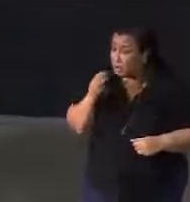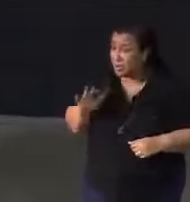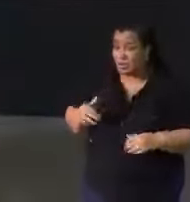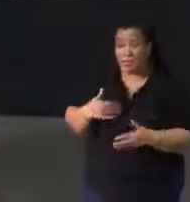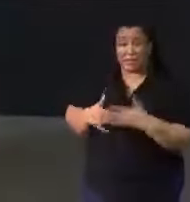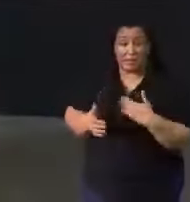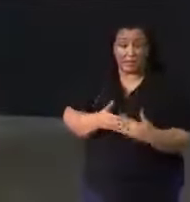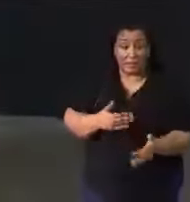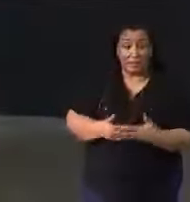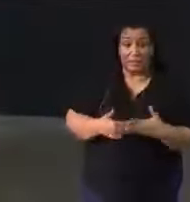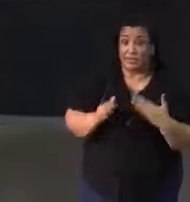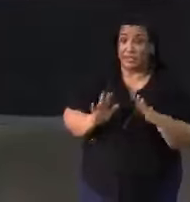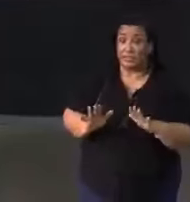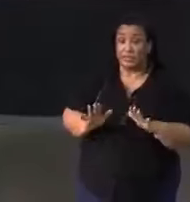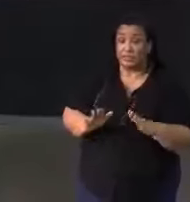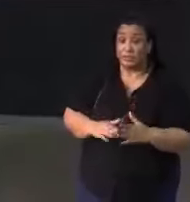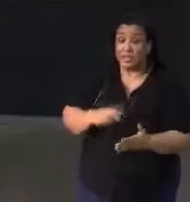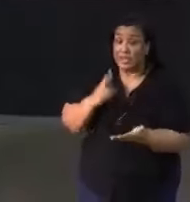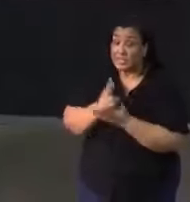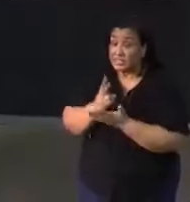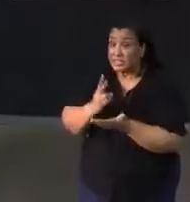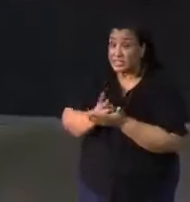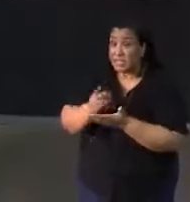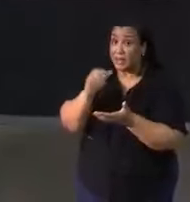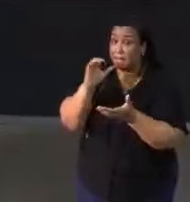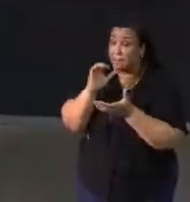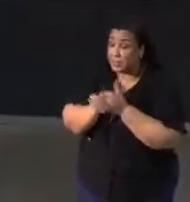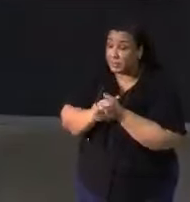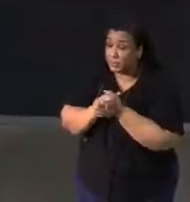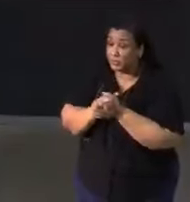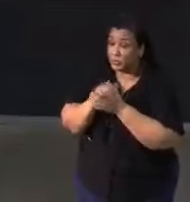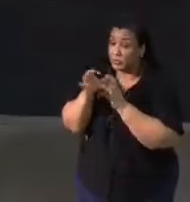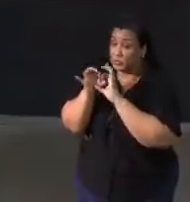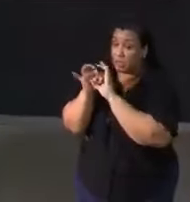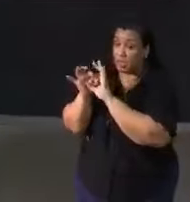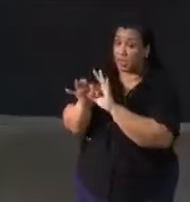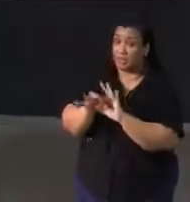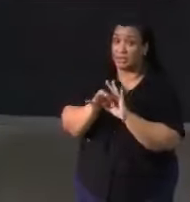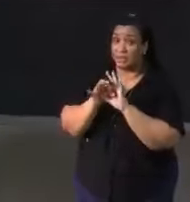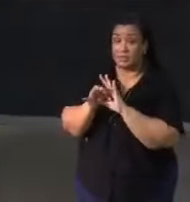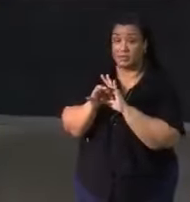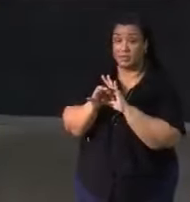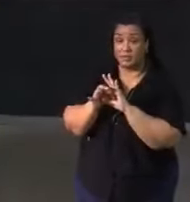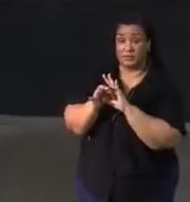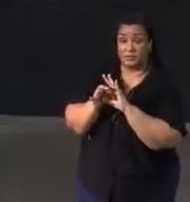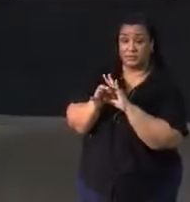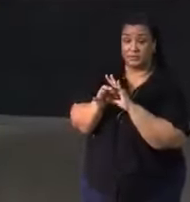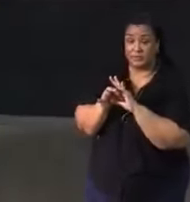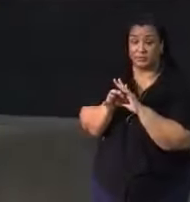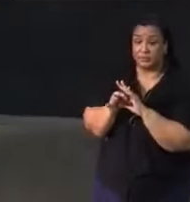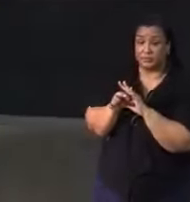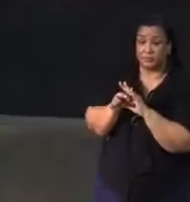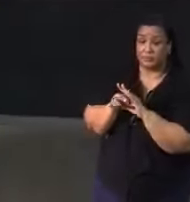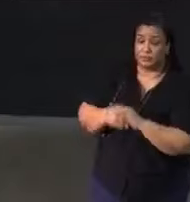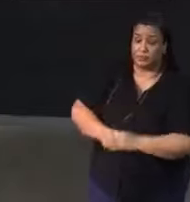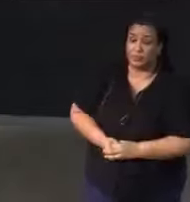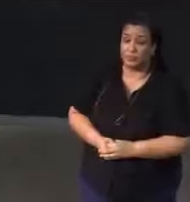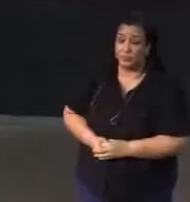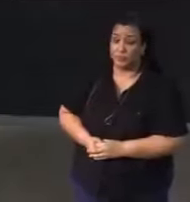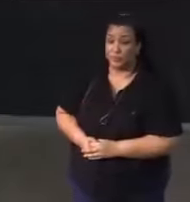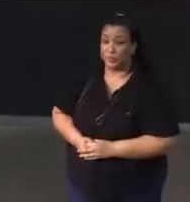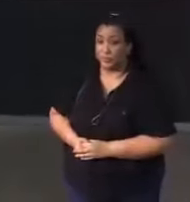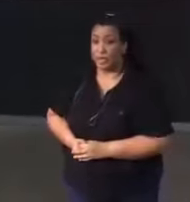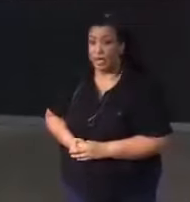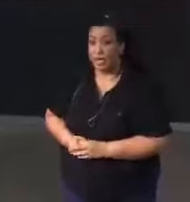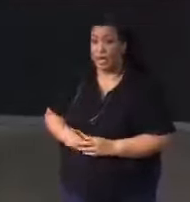Ou seja, quando estamos diante de Deus com o nosso cônjuge, nós fazemos uma aliança conjugal. O